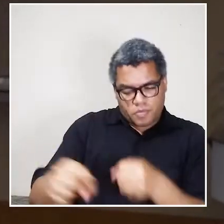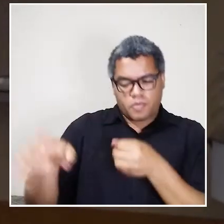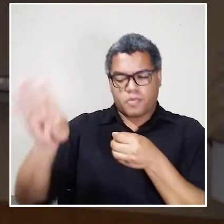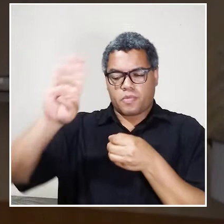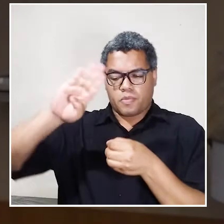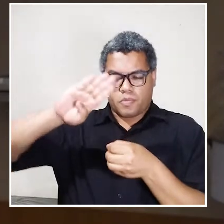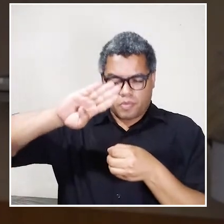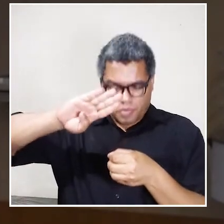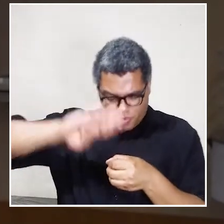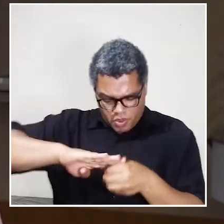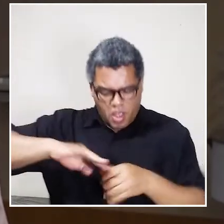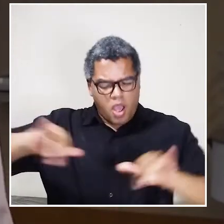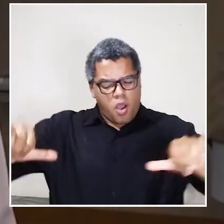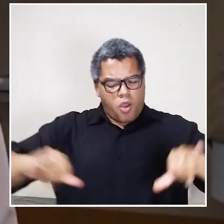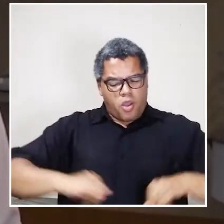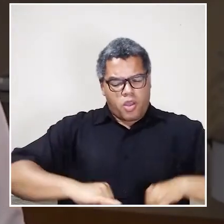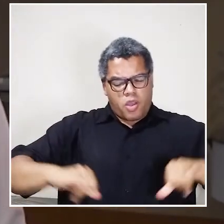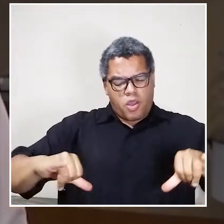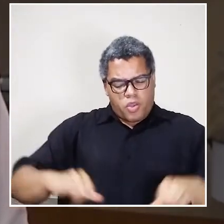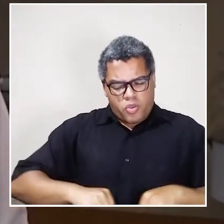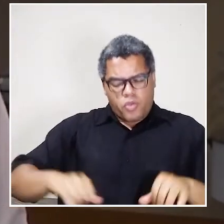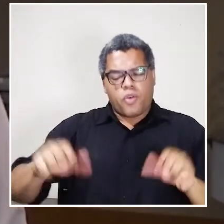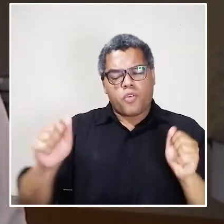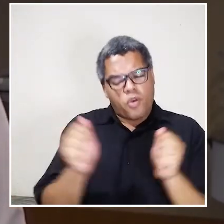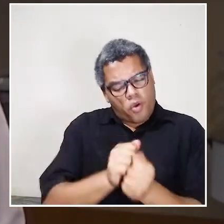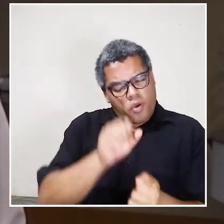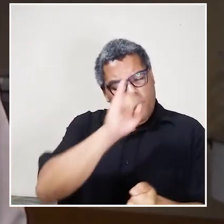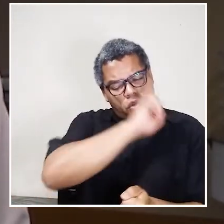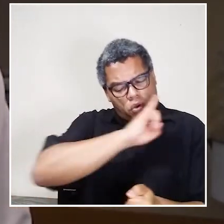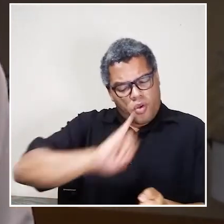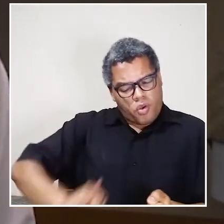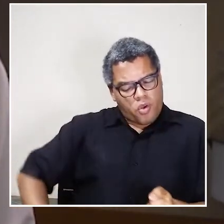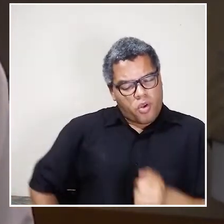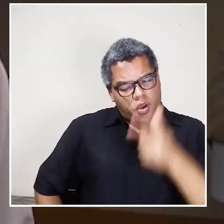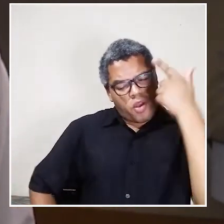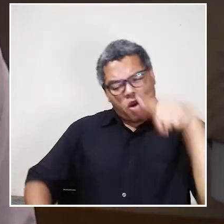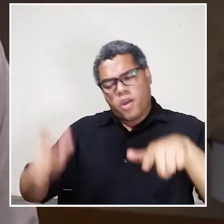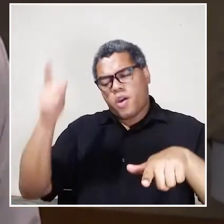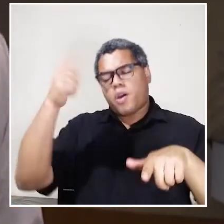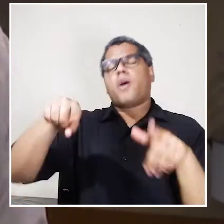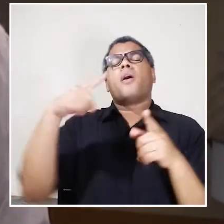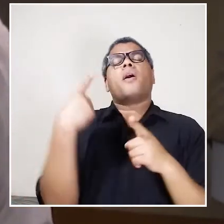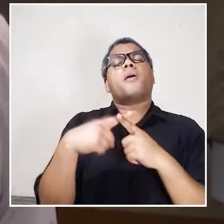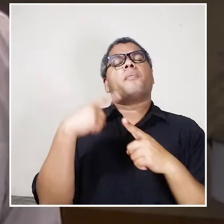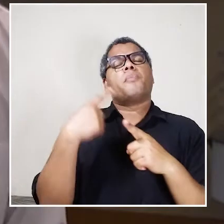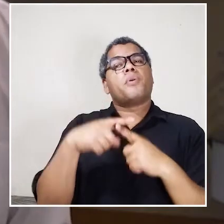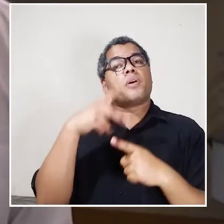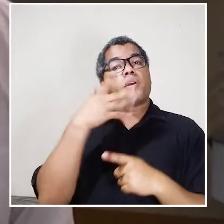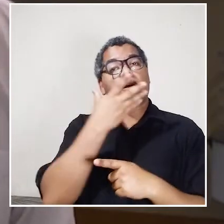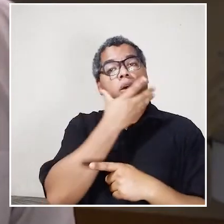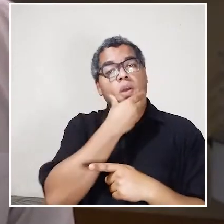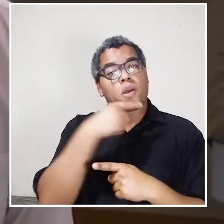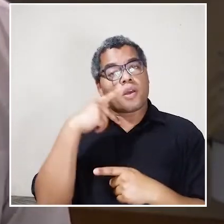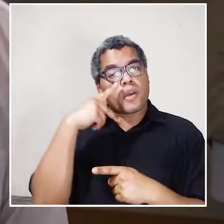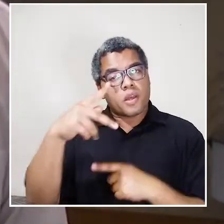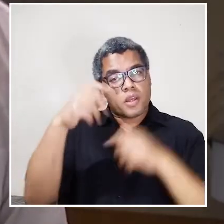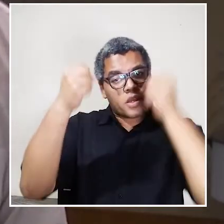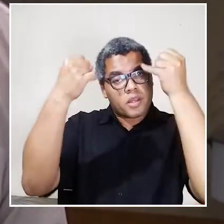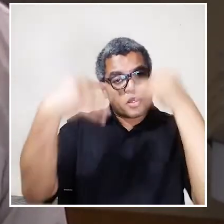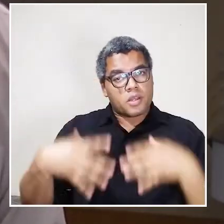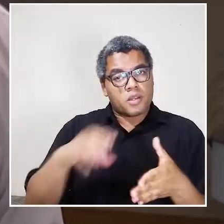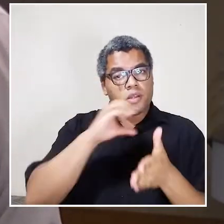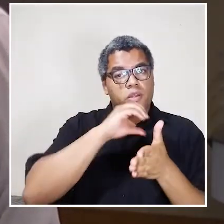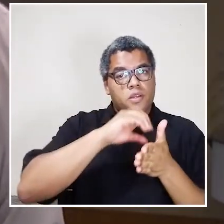grandes impérios, foi exatamente por causa daquilo que o profeta diz no versículo 6. Não